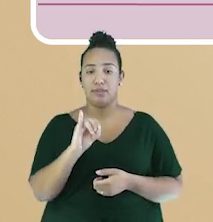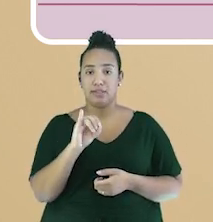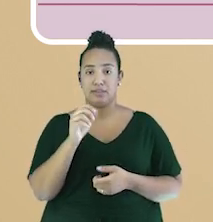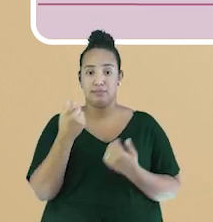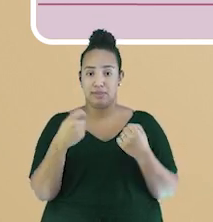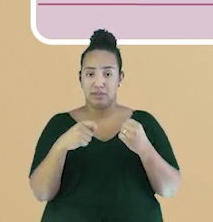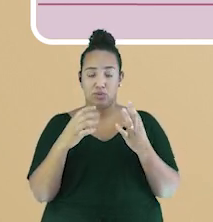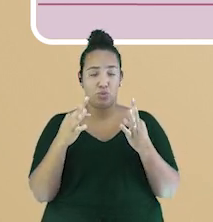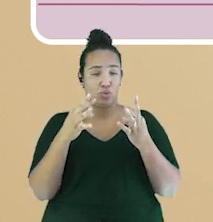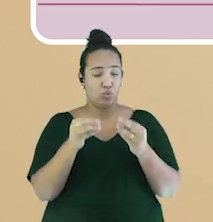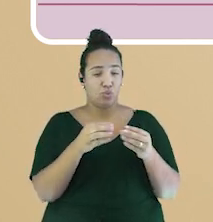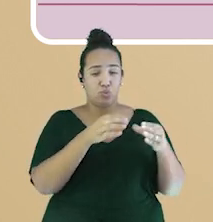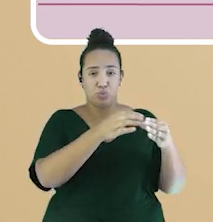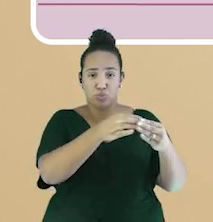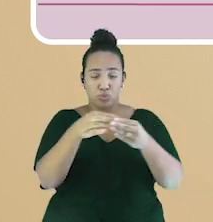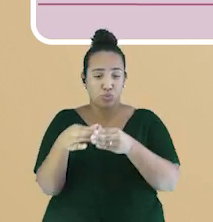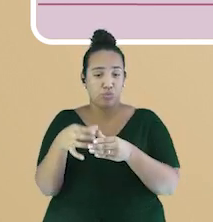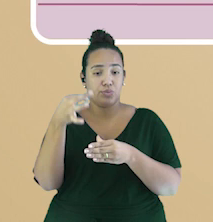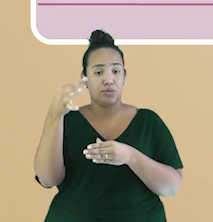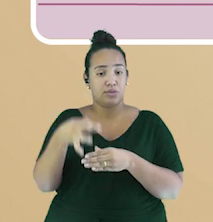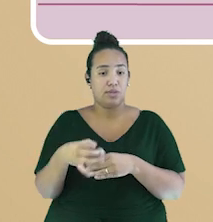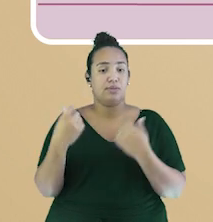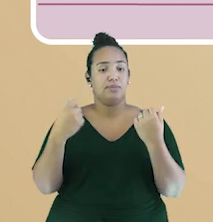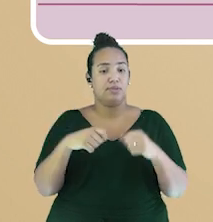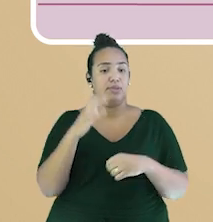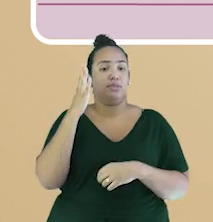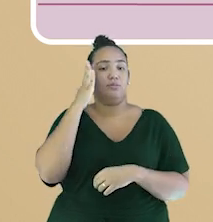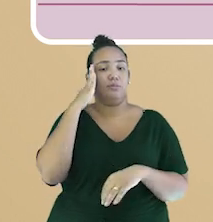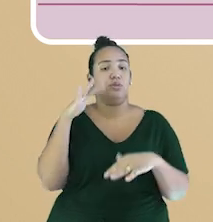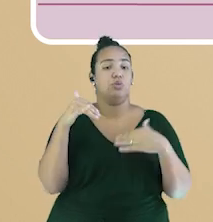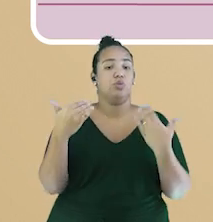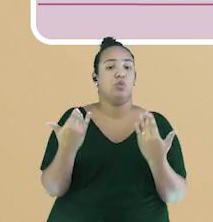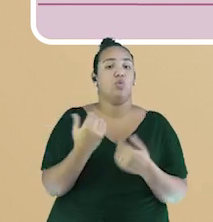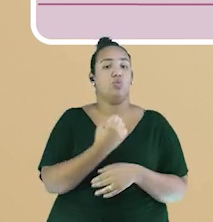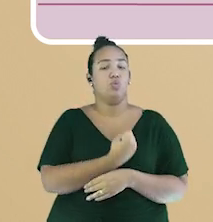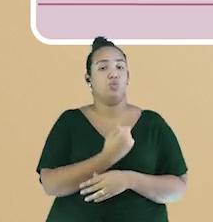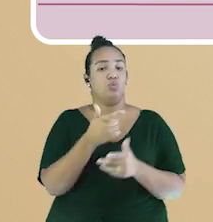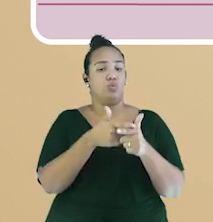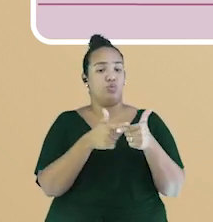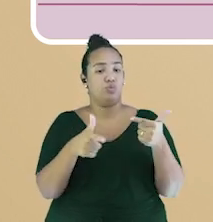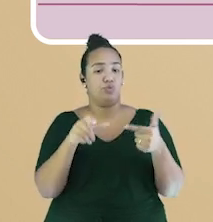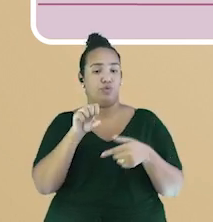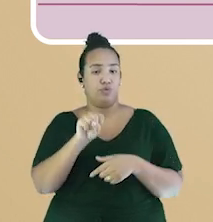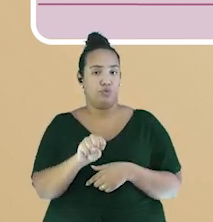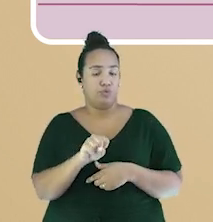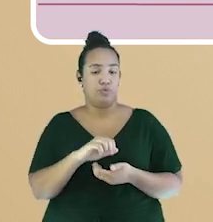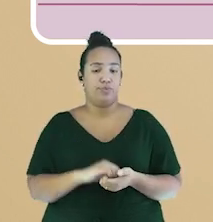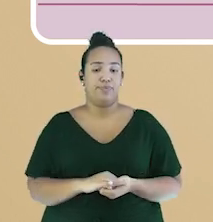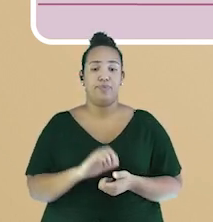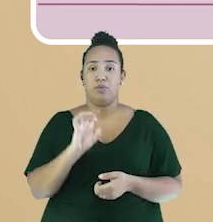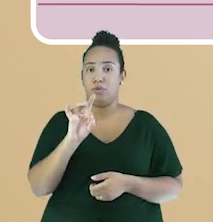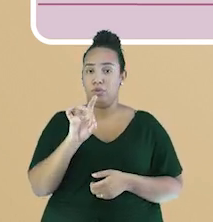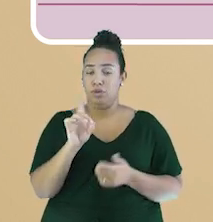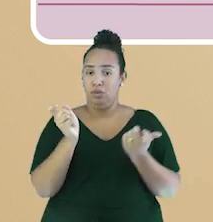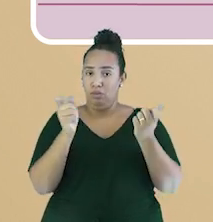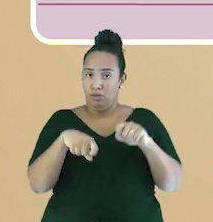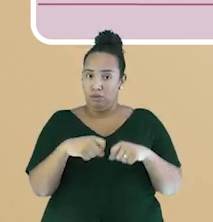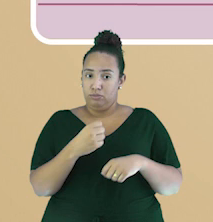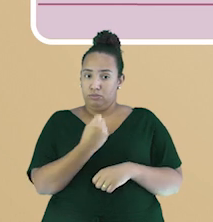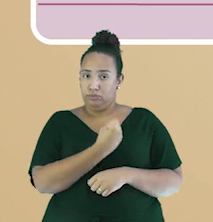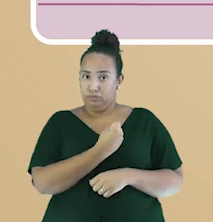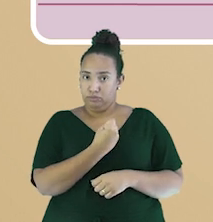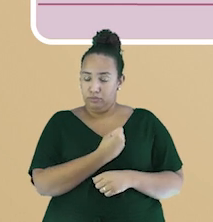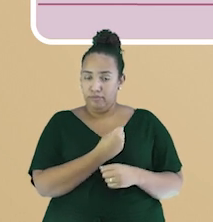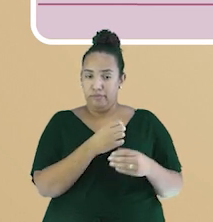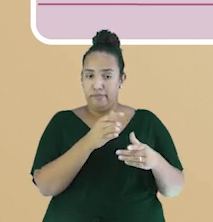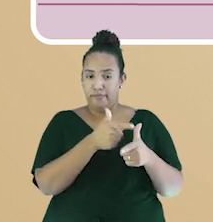balas, temos que encontrar os divisores de 8. Só podemos dividir um número por um valor igual ou menor